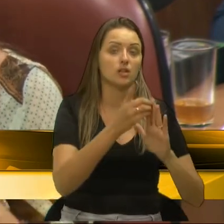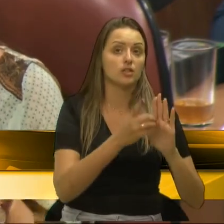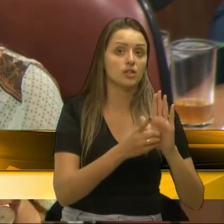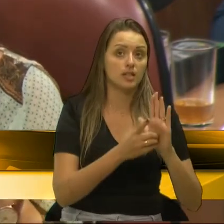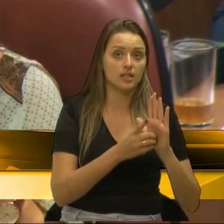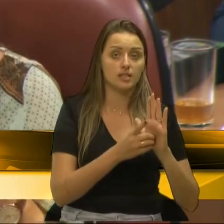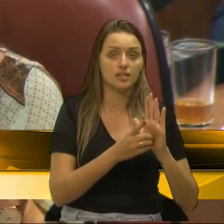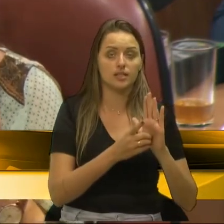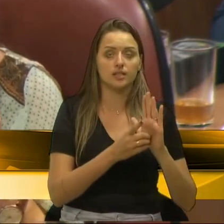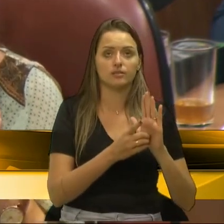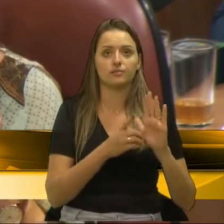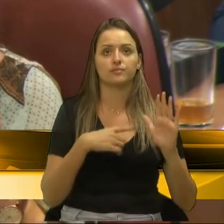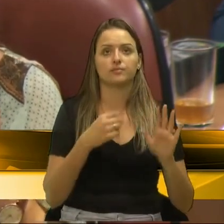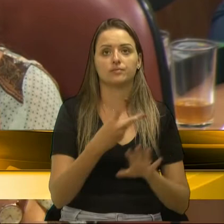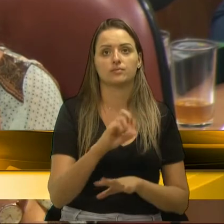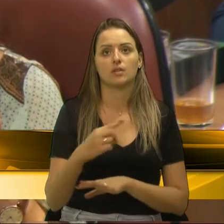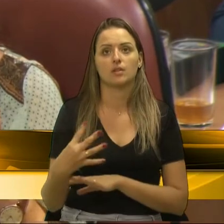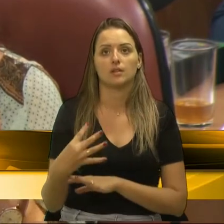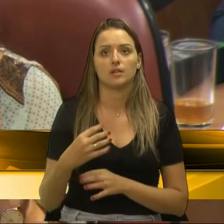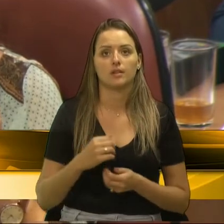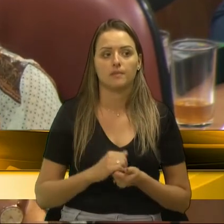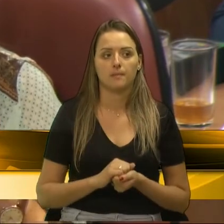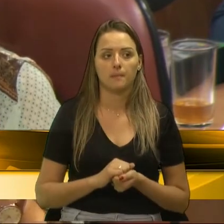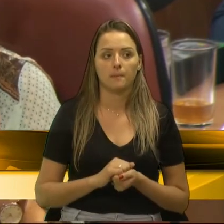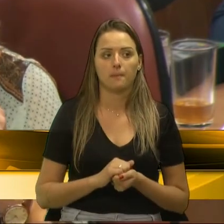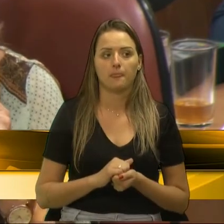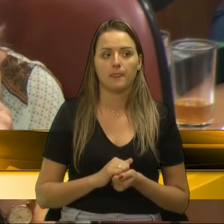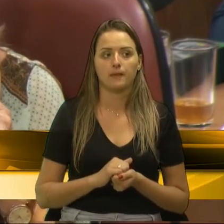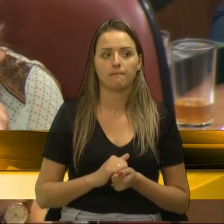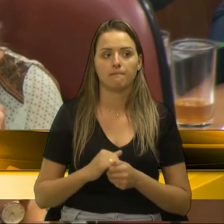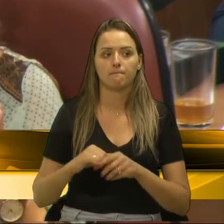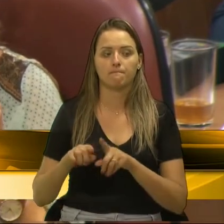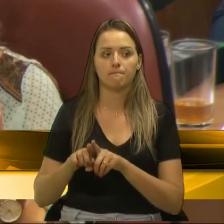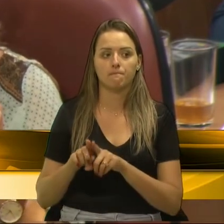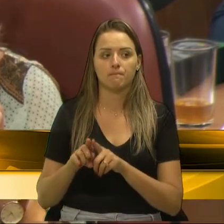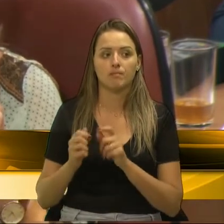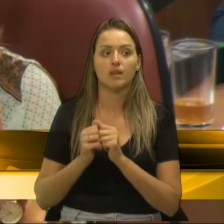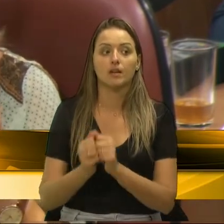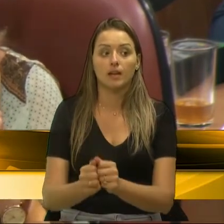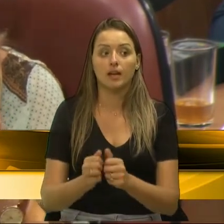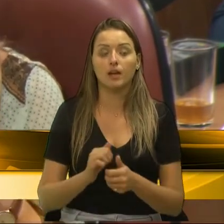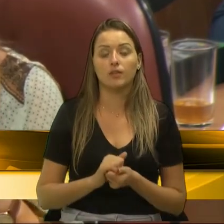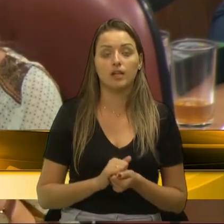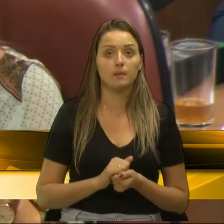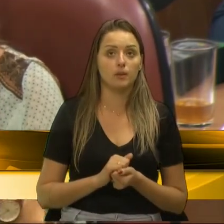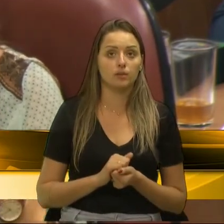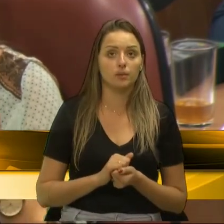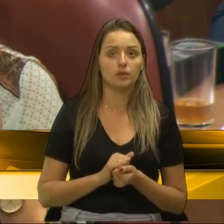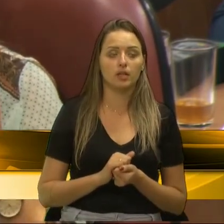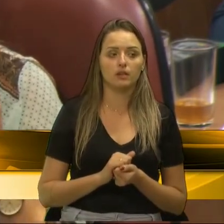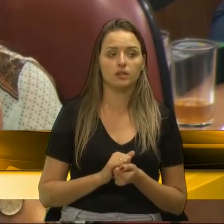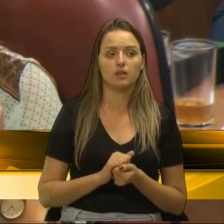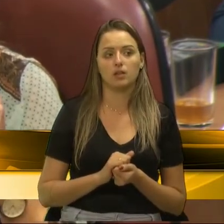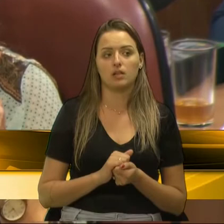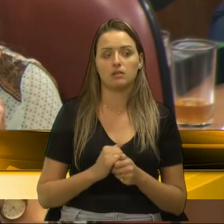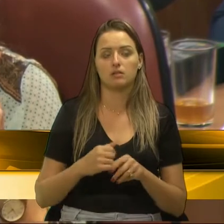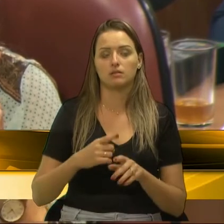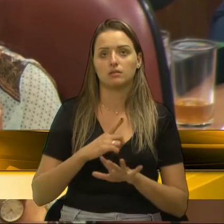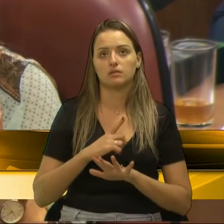Caxias de 2014, que a SEMA estava fazendo uma revisão e agora espero que a